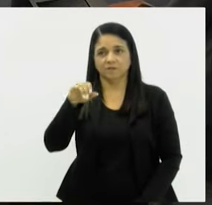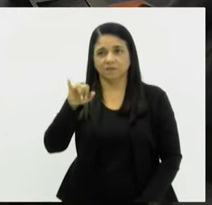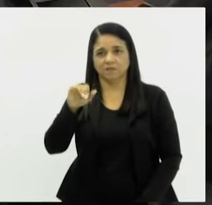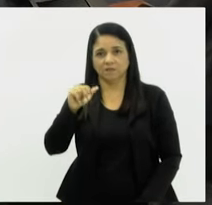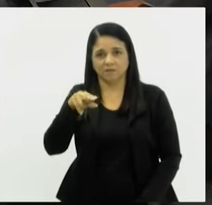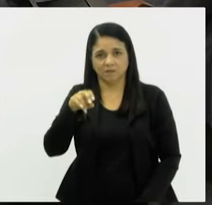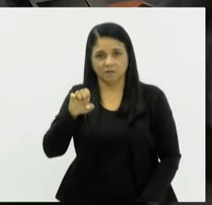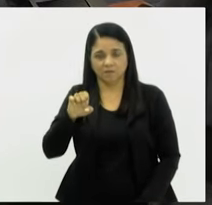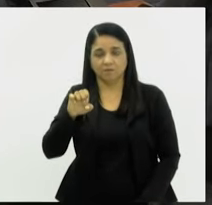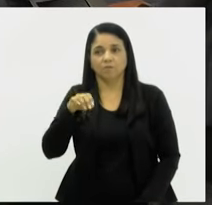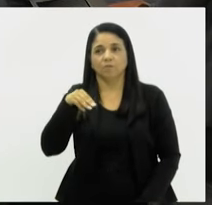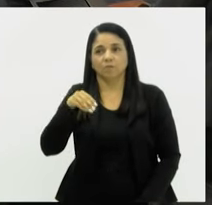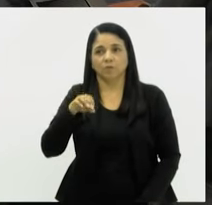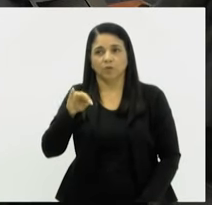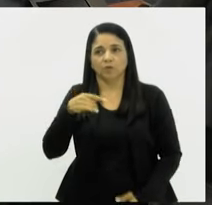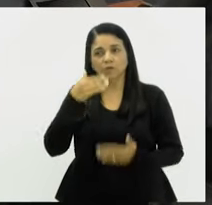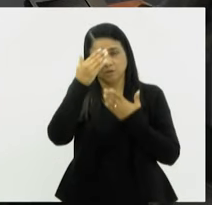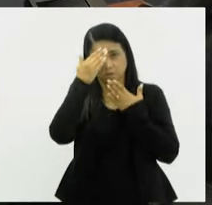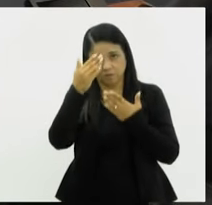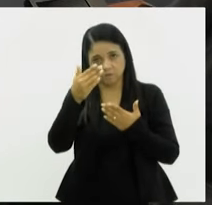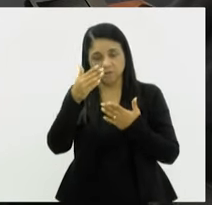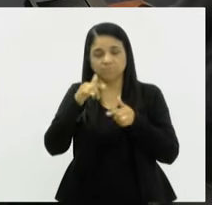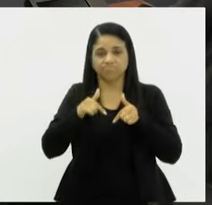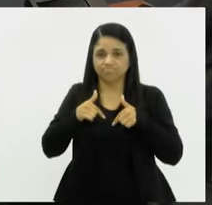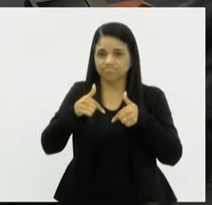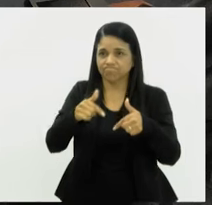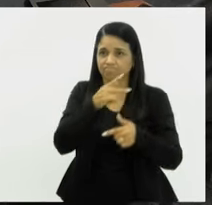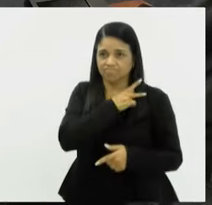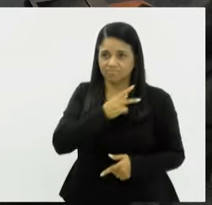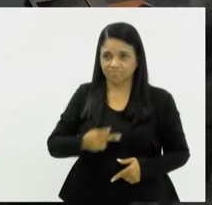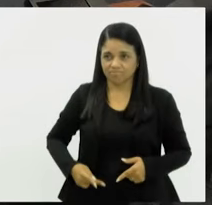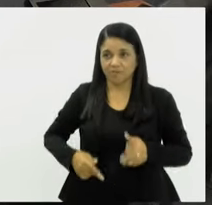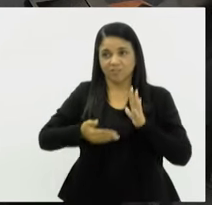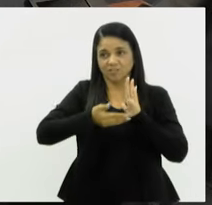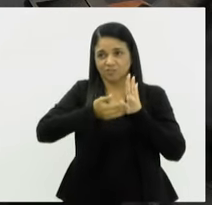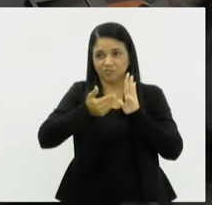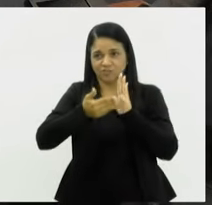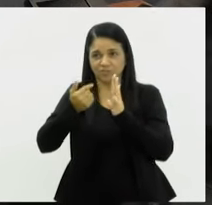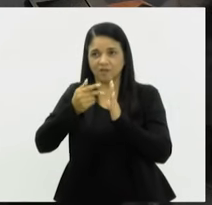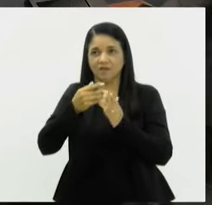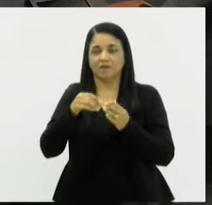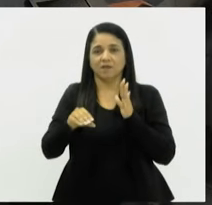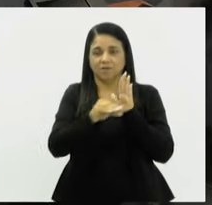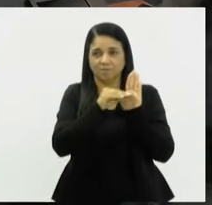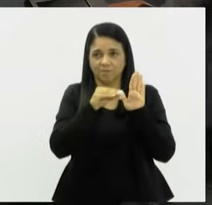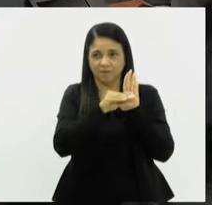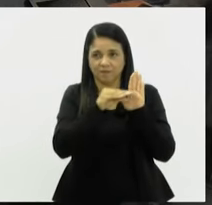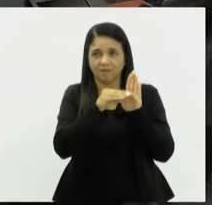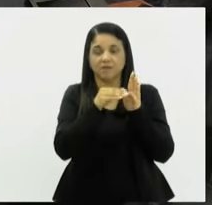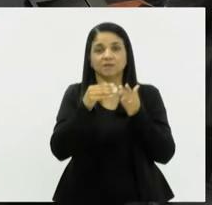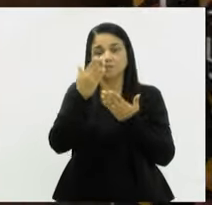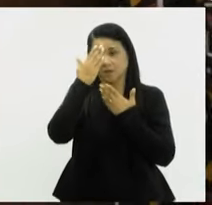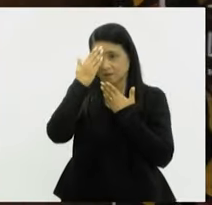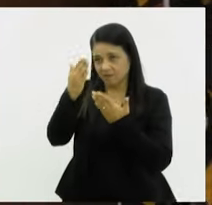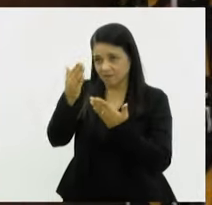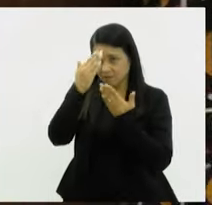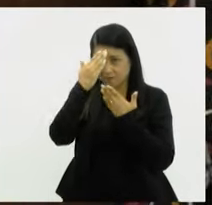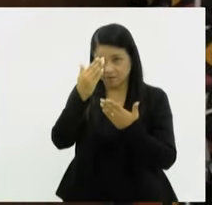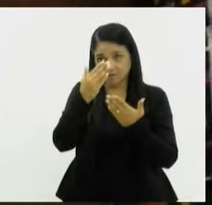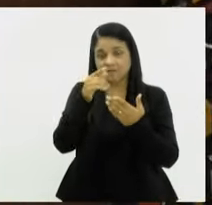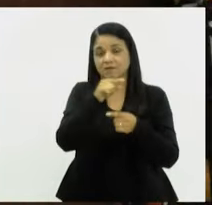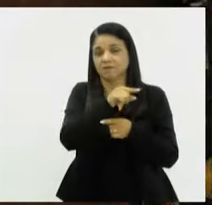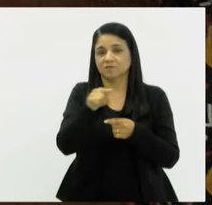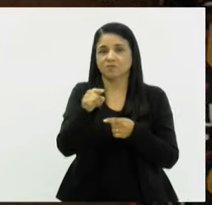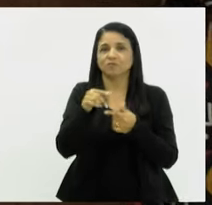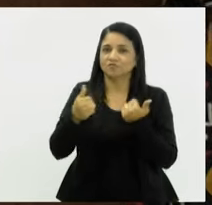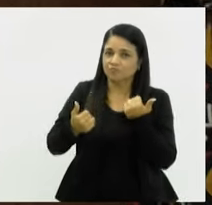Quero só agradecer aqui o empenho da presidente em retirar essa emenda e agradecer aqui aos que colaboraram, que